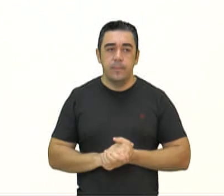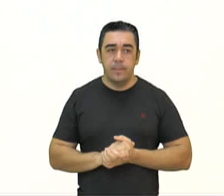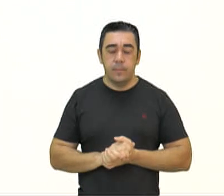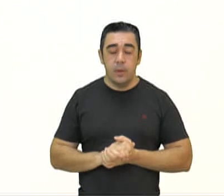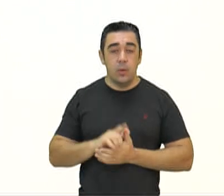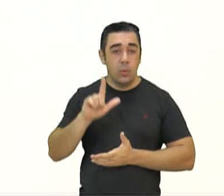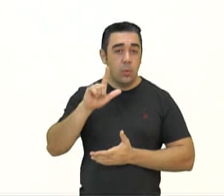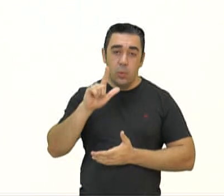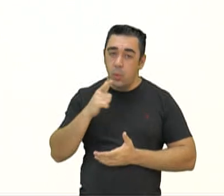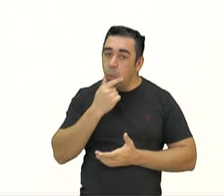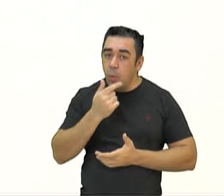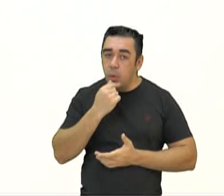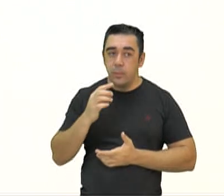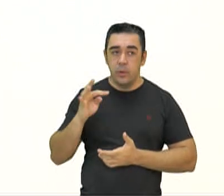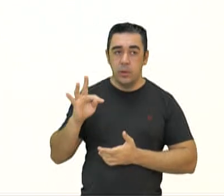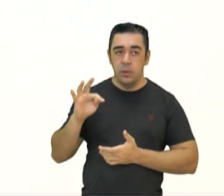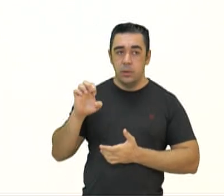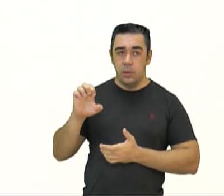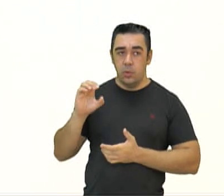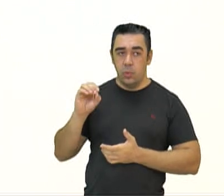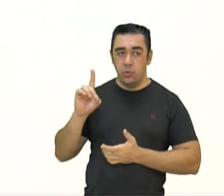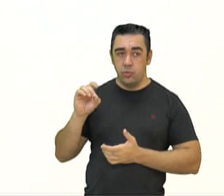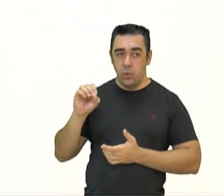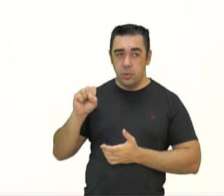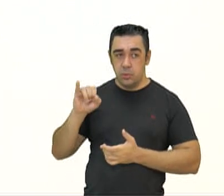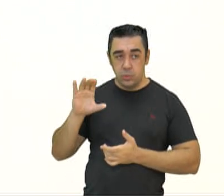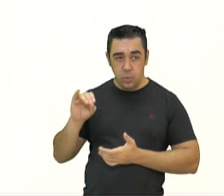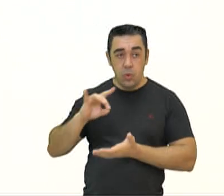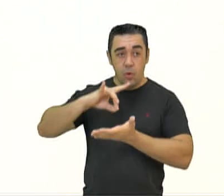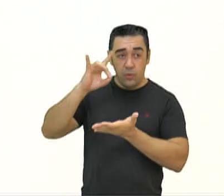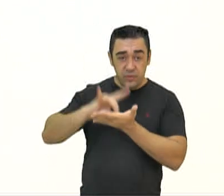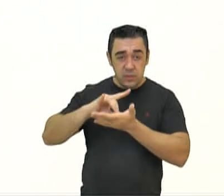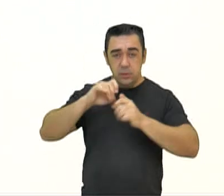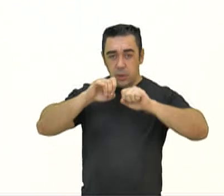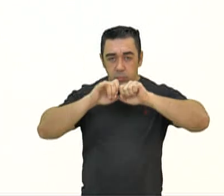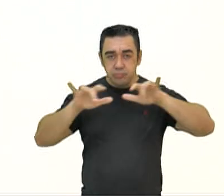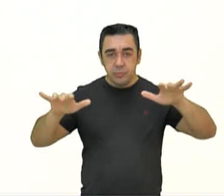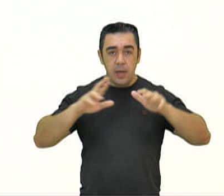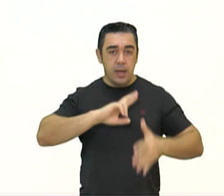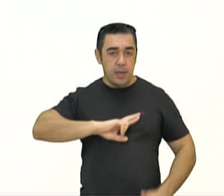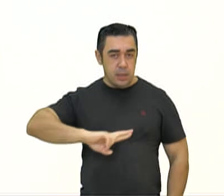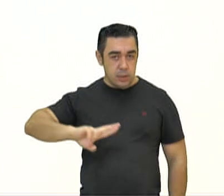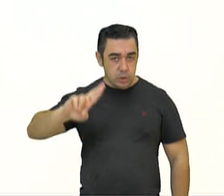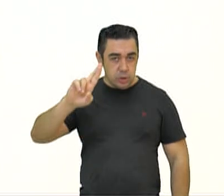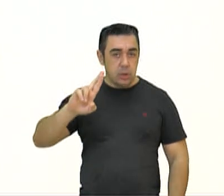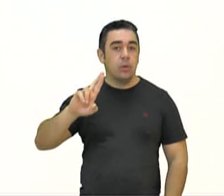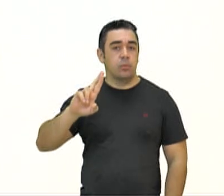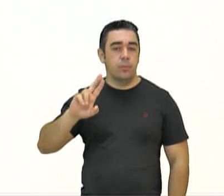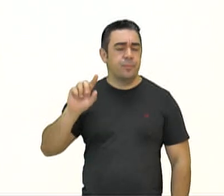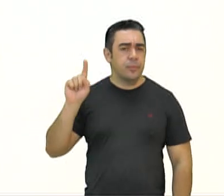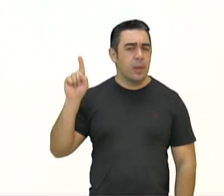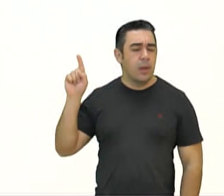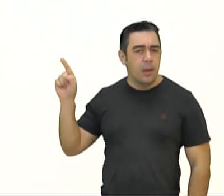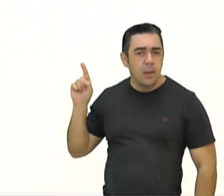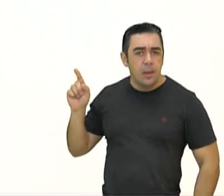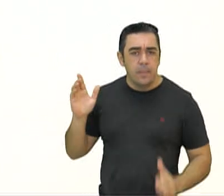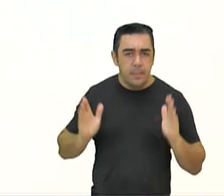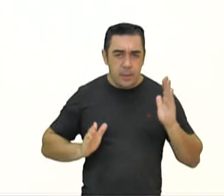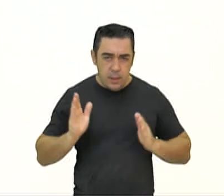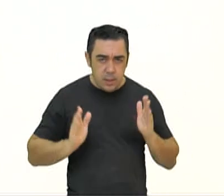O imperador Teodósio, ele vai oficializar a religião cristã. Então, tem uma parte da história que diz